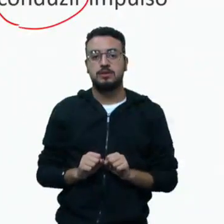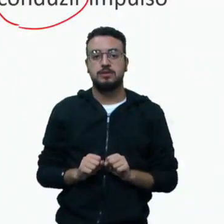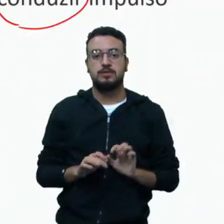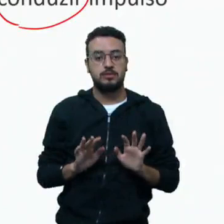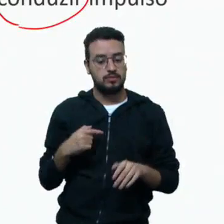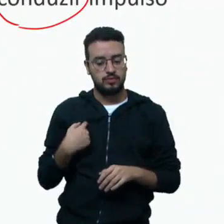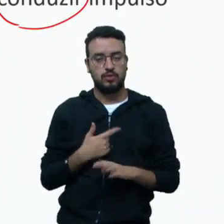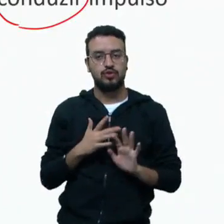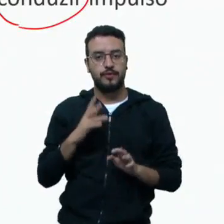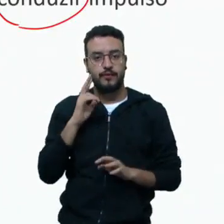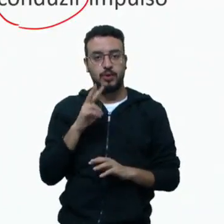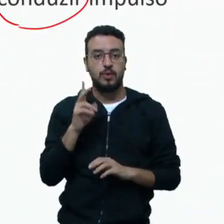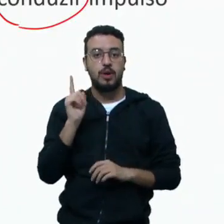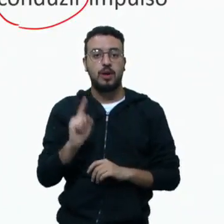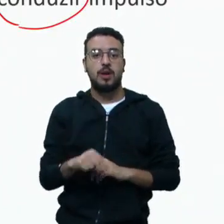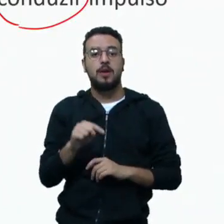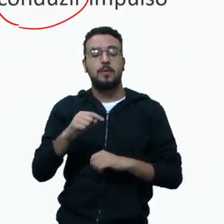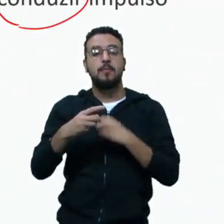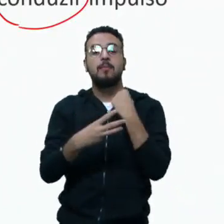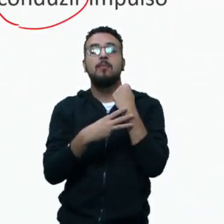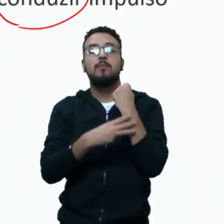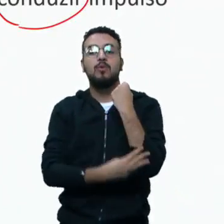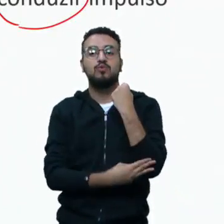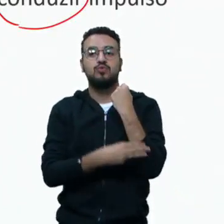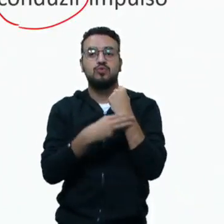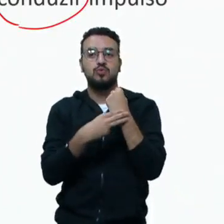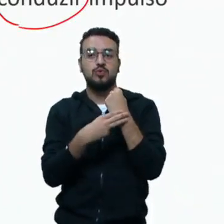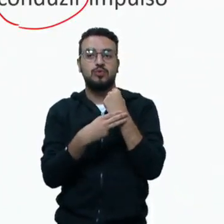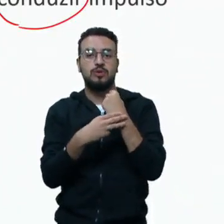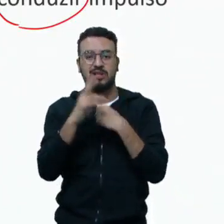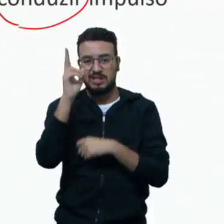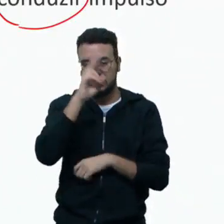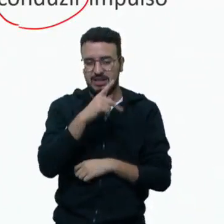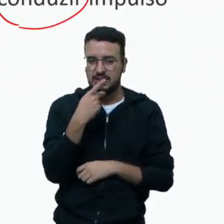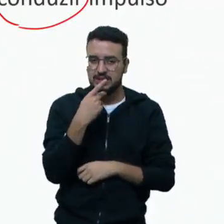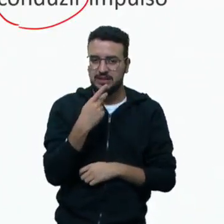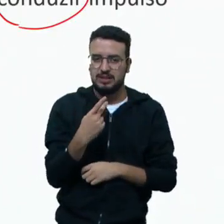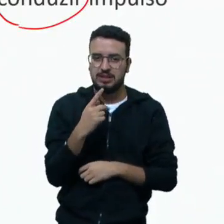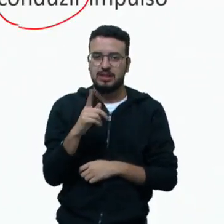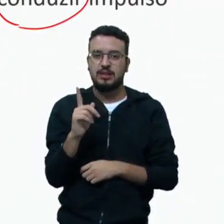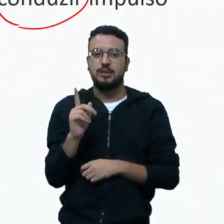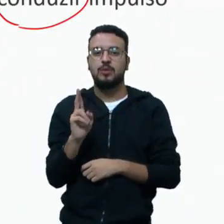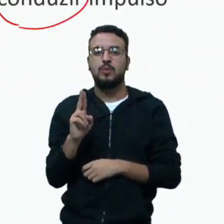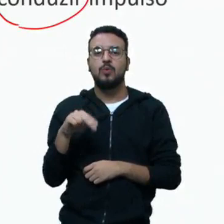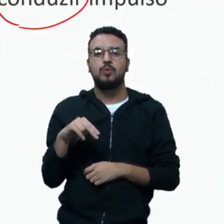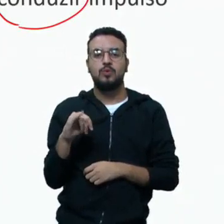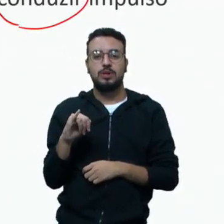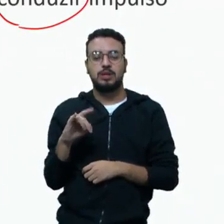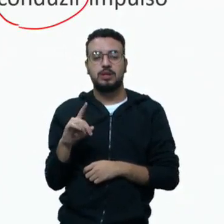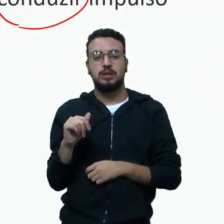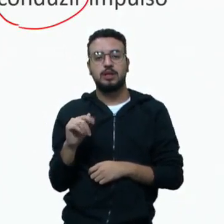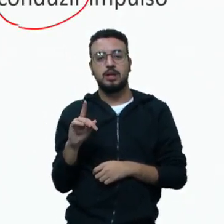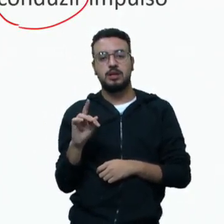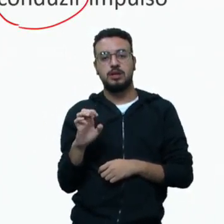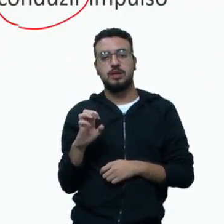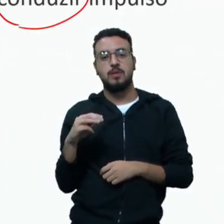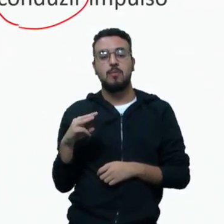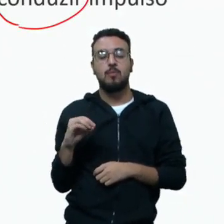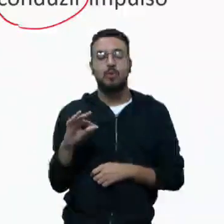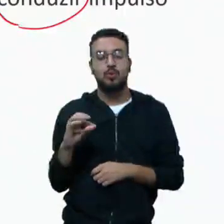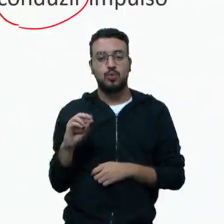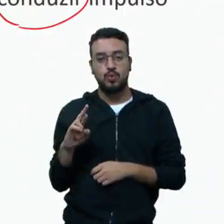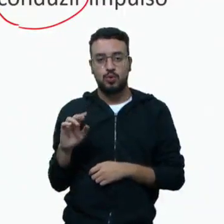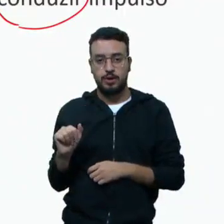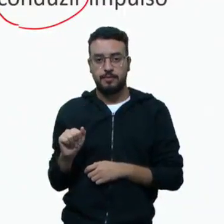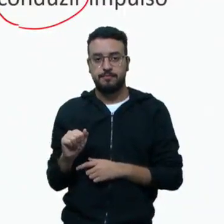passada, o músculo, tá? Lembra que eu falei sobre unidade motora? Então, daqui a pouco a gente vai chegar na unidade motora para você compreender um pouco